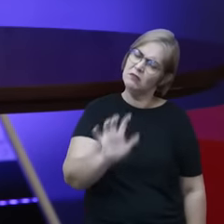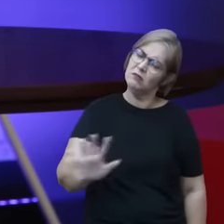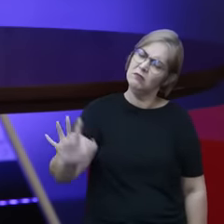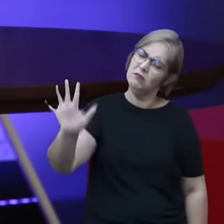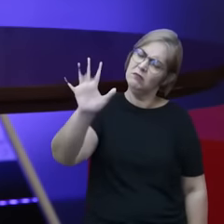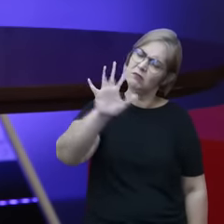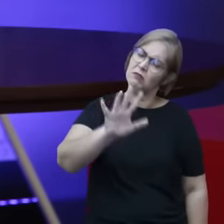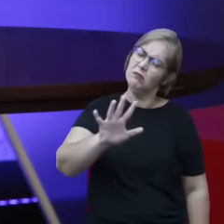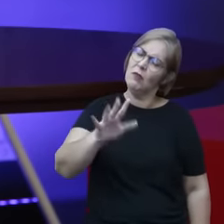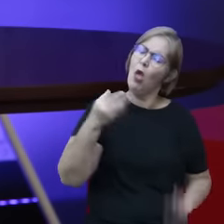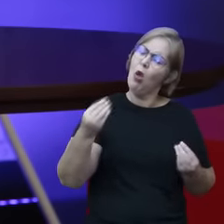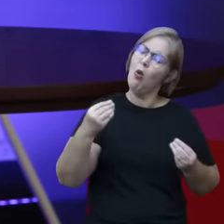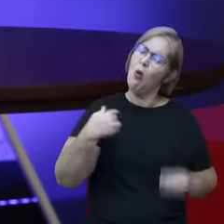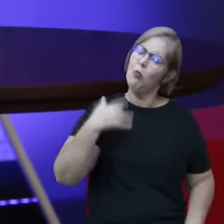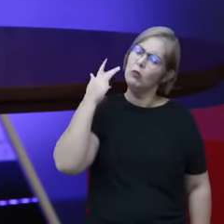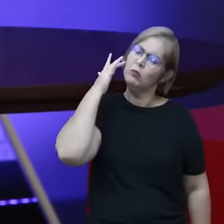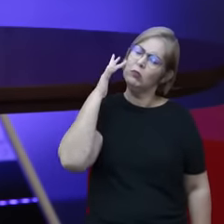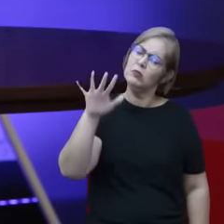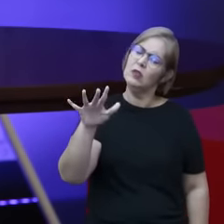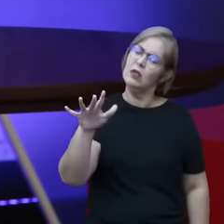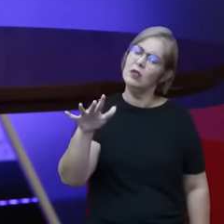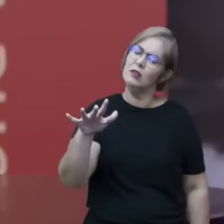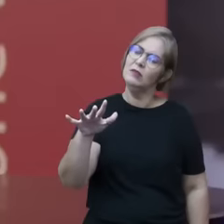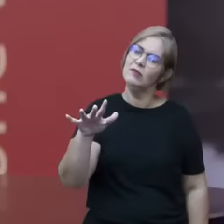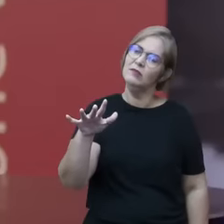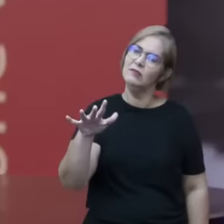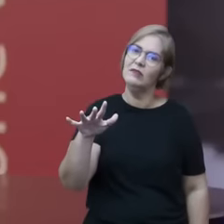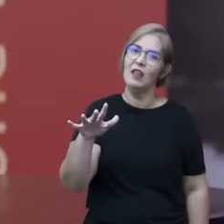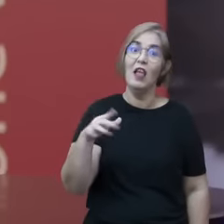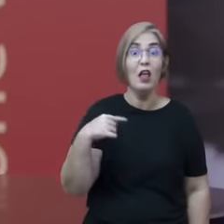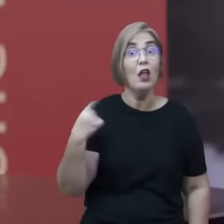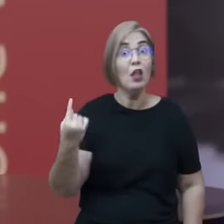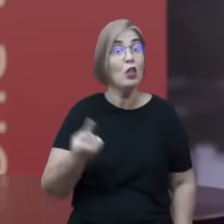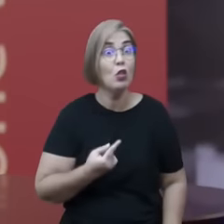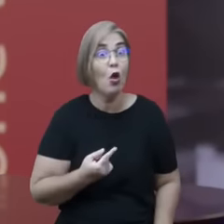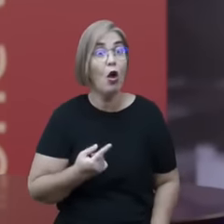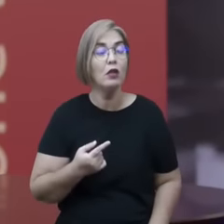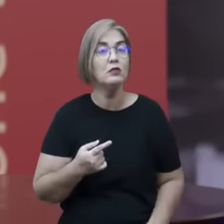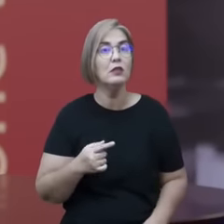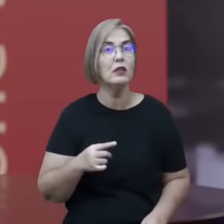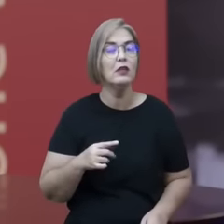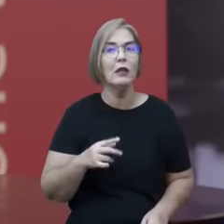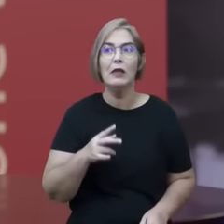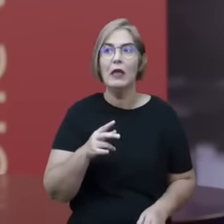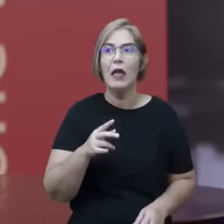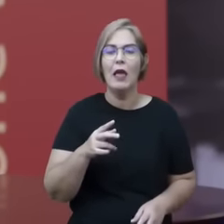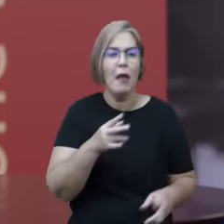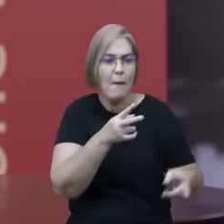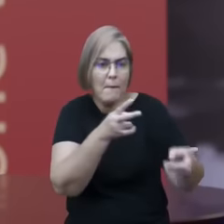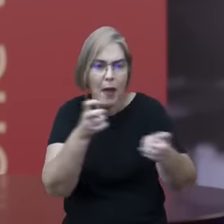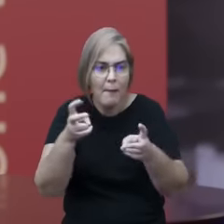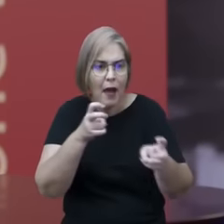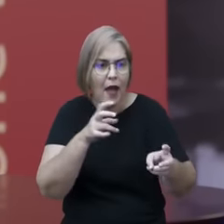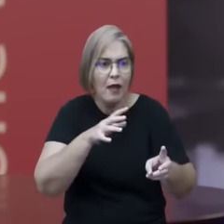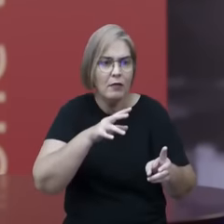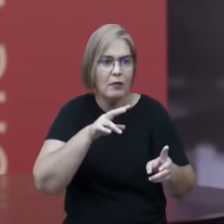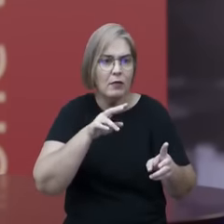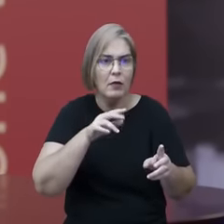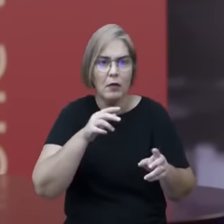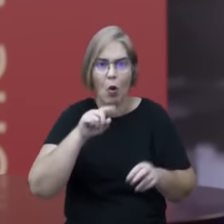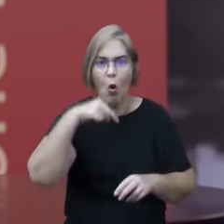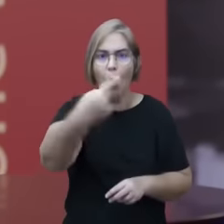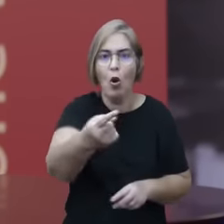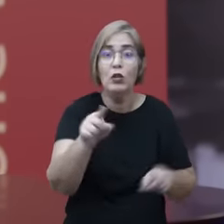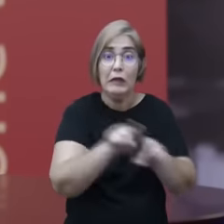estrangeiros, mas nós também nos estranhamos, nós também estranhamos o mundo. Isso que quer dizer o estrangeiro. É